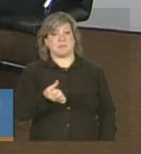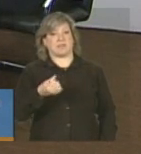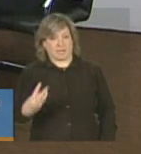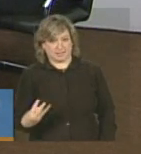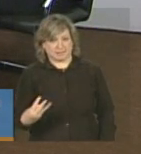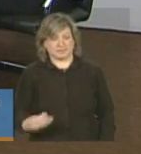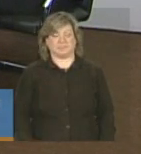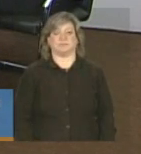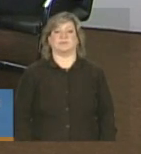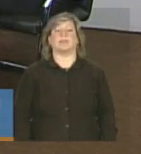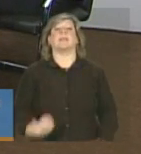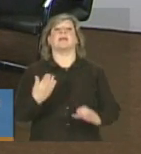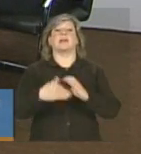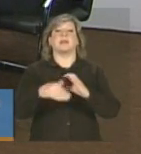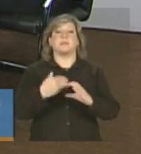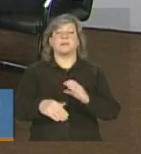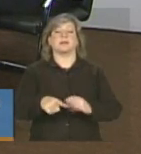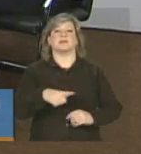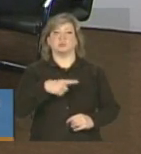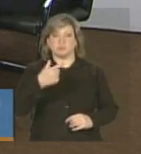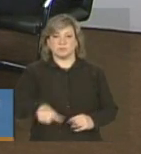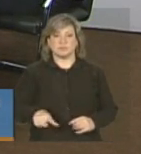3433-8763. E os e-mails?